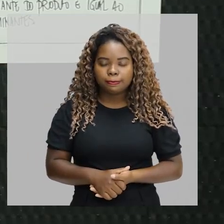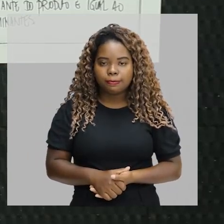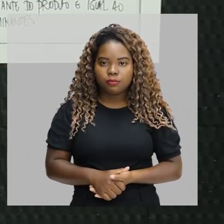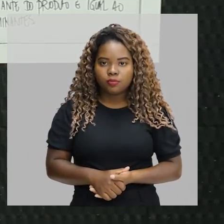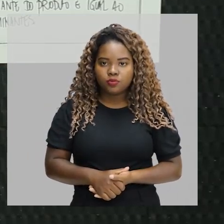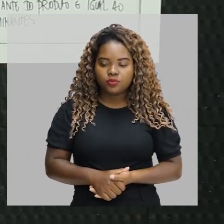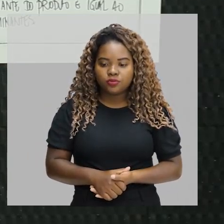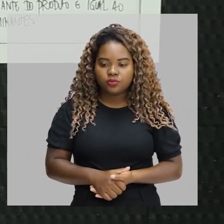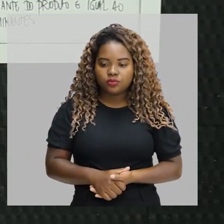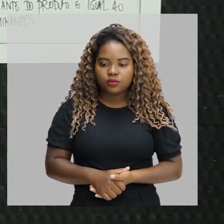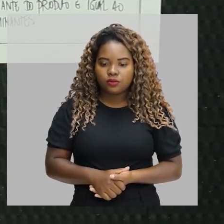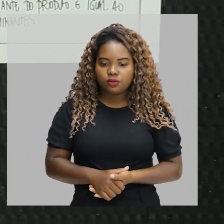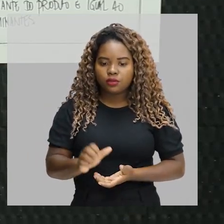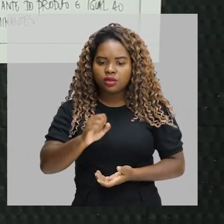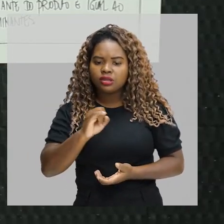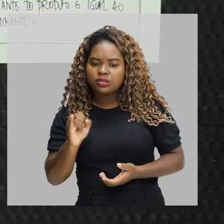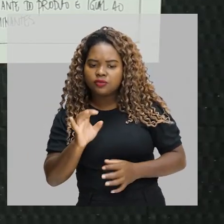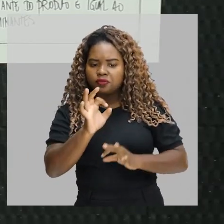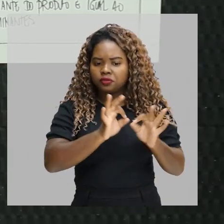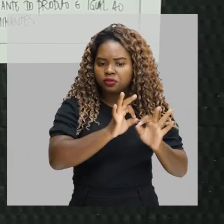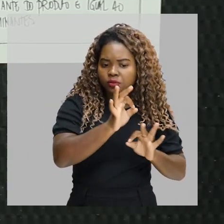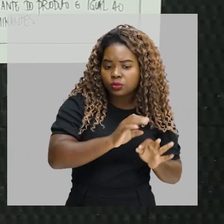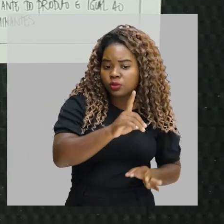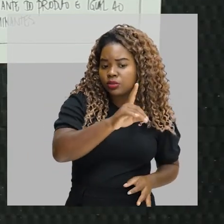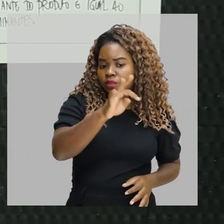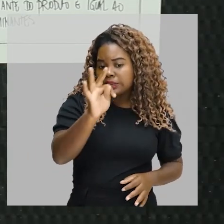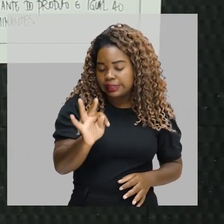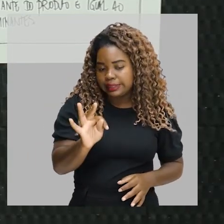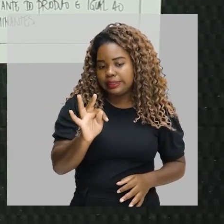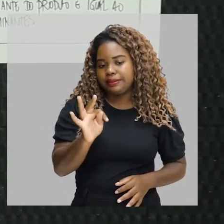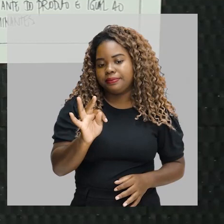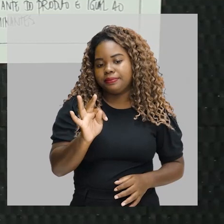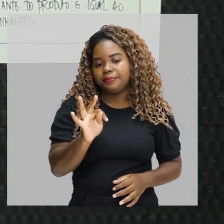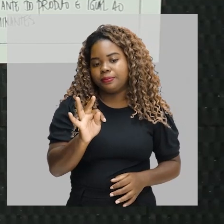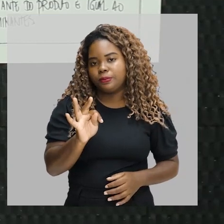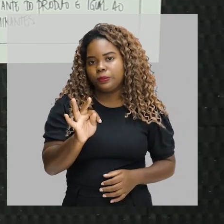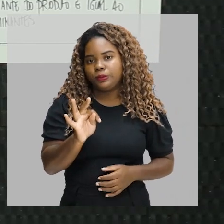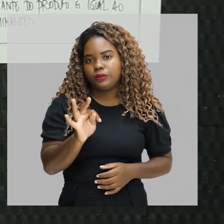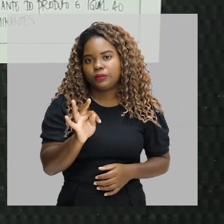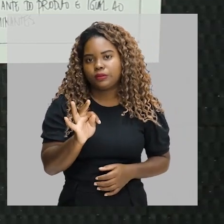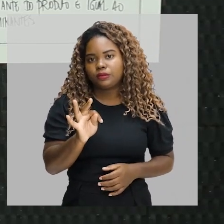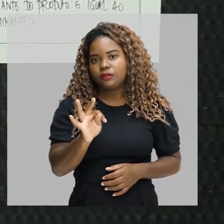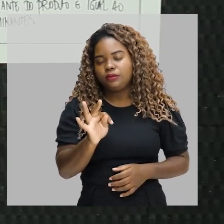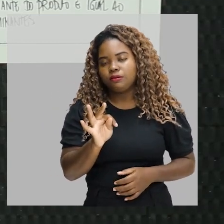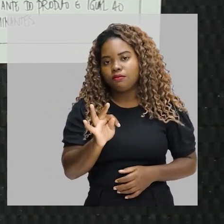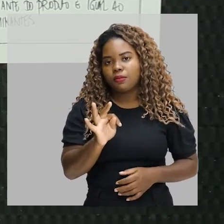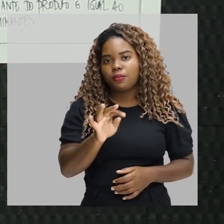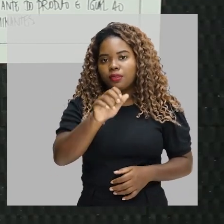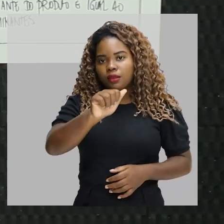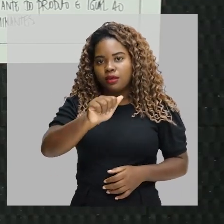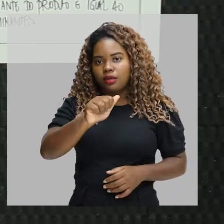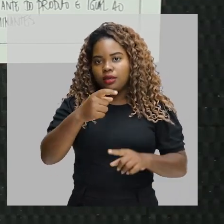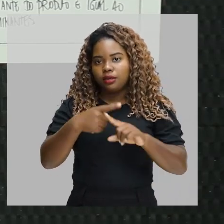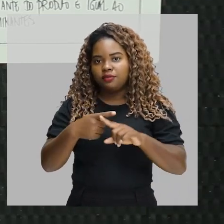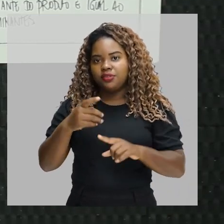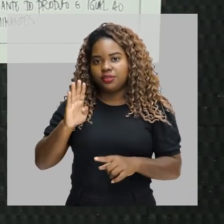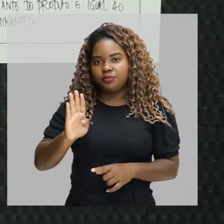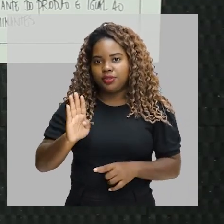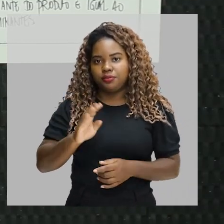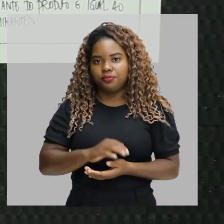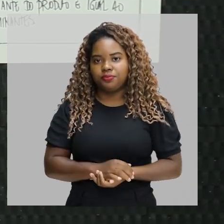Certo? Se eu for calcular o determinante da matriz A vezes